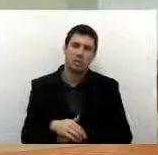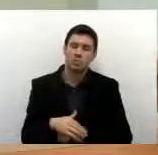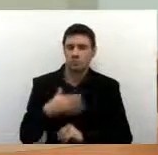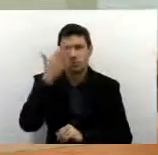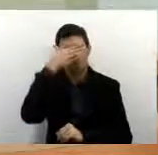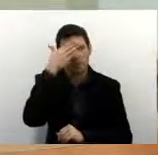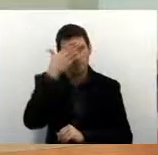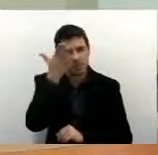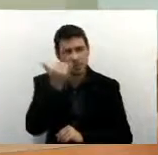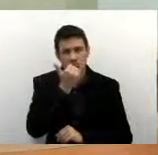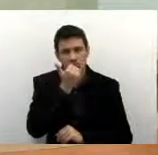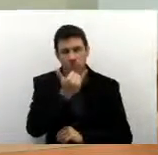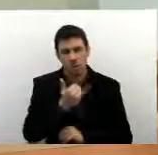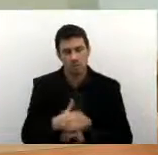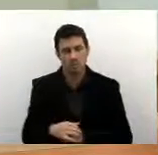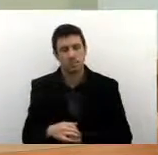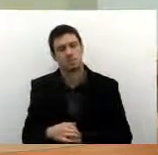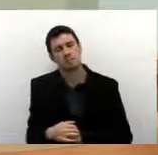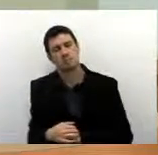aí.